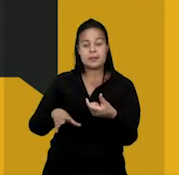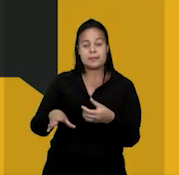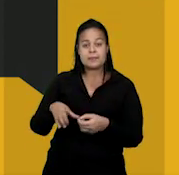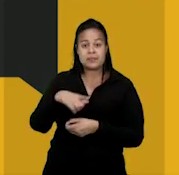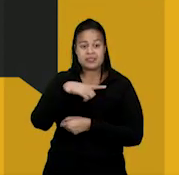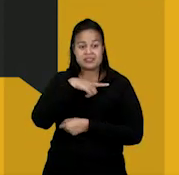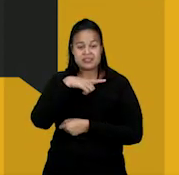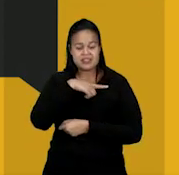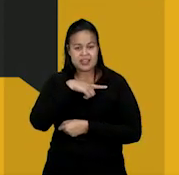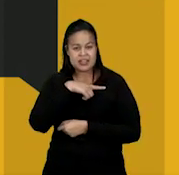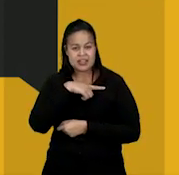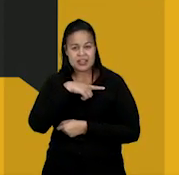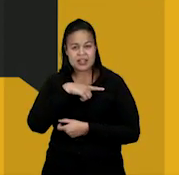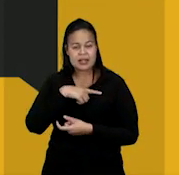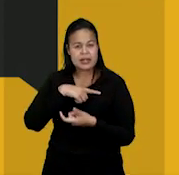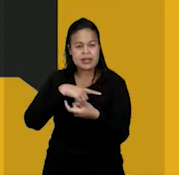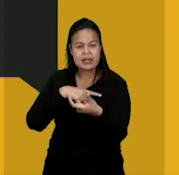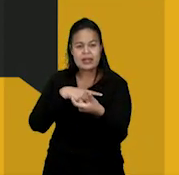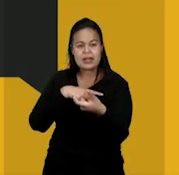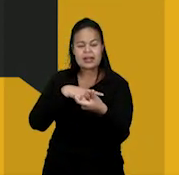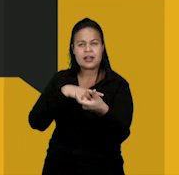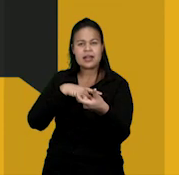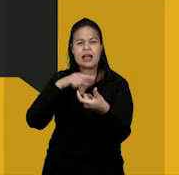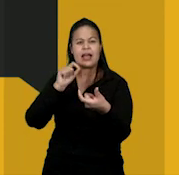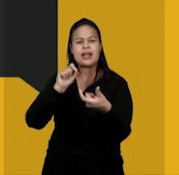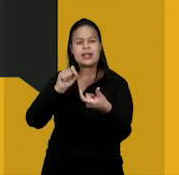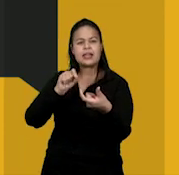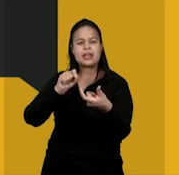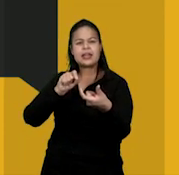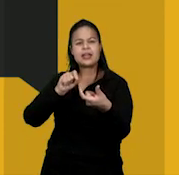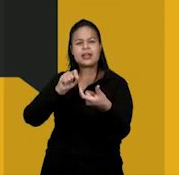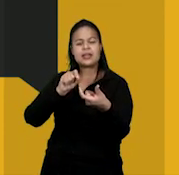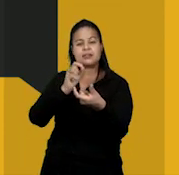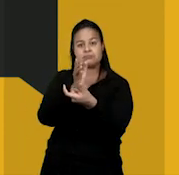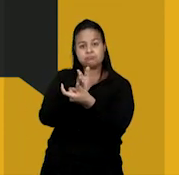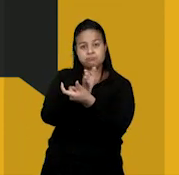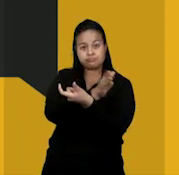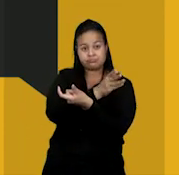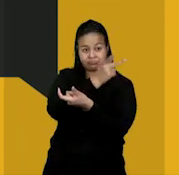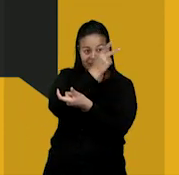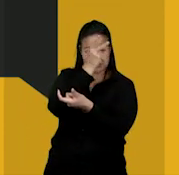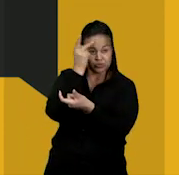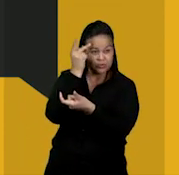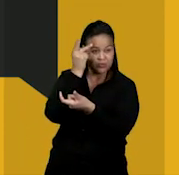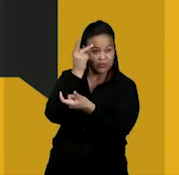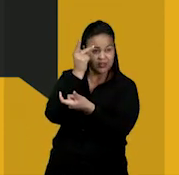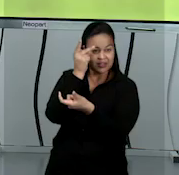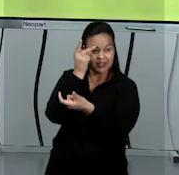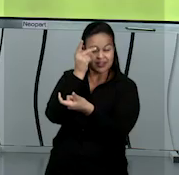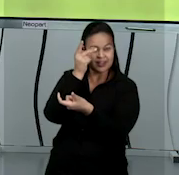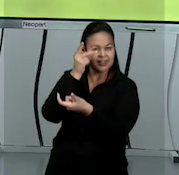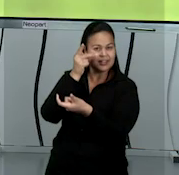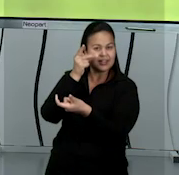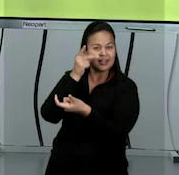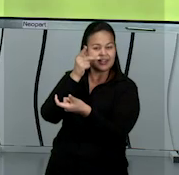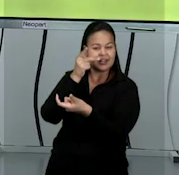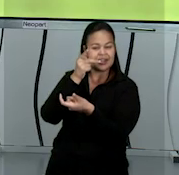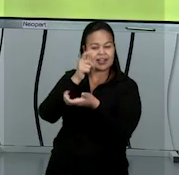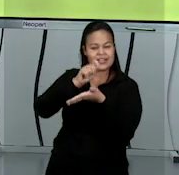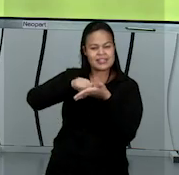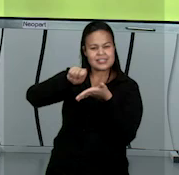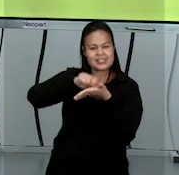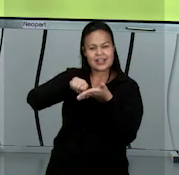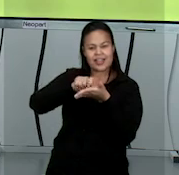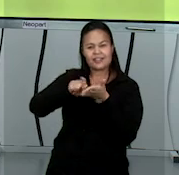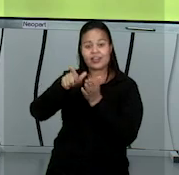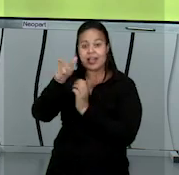metade a quem ouve. Por que isso? Porque quem está dizendo ou escrevendo coloca ali um sentido.